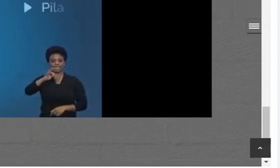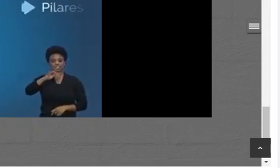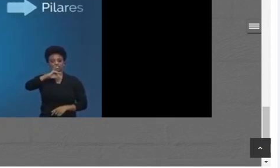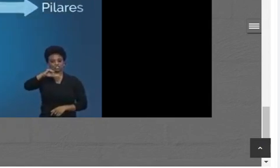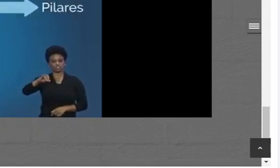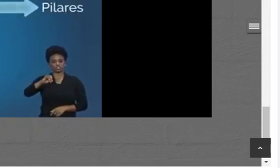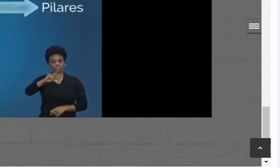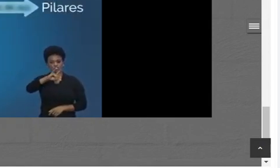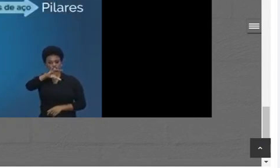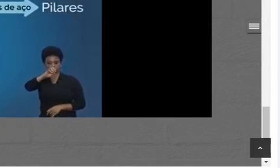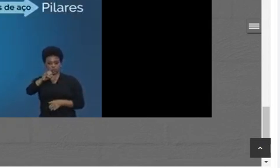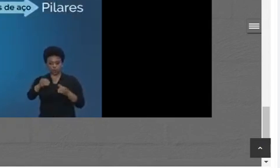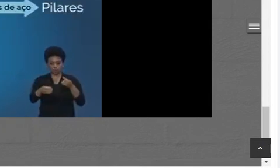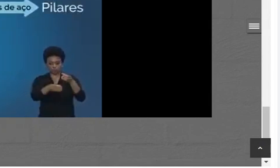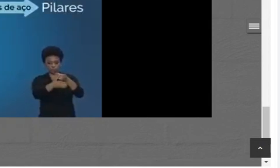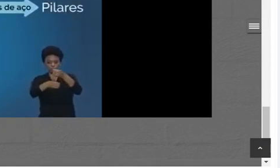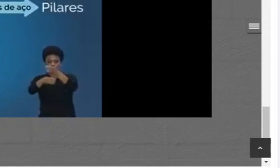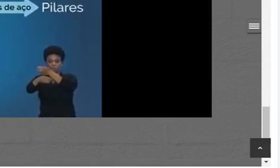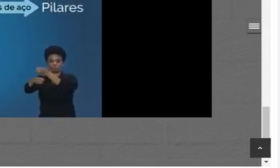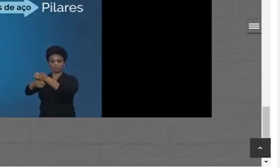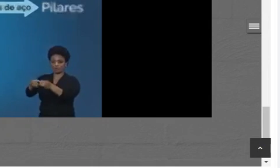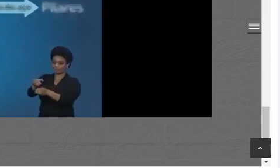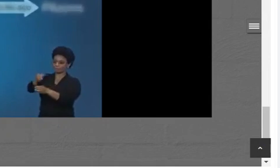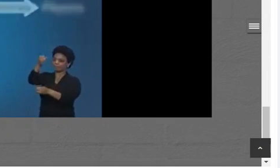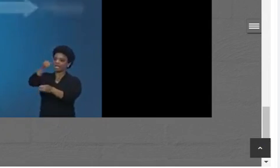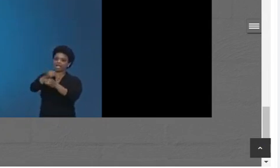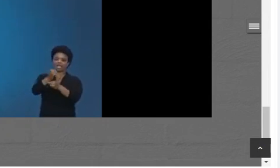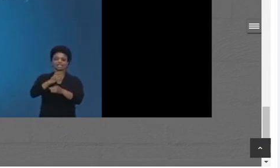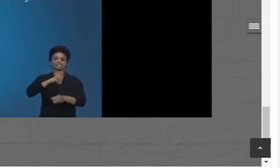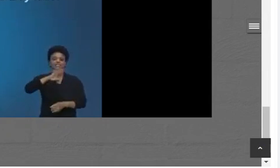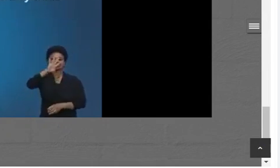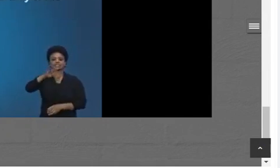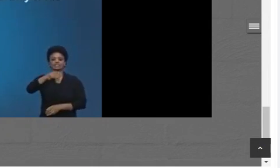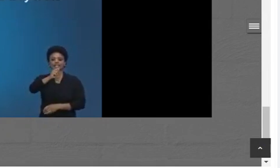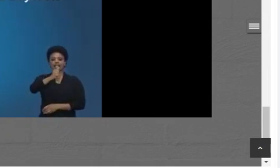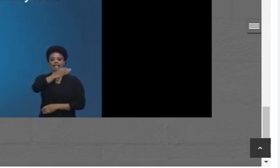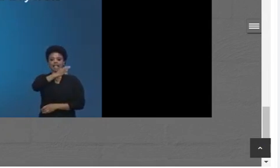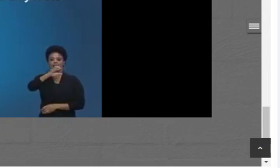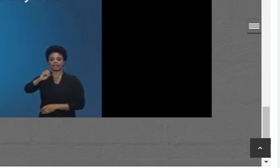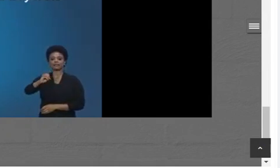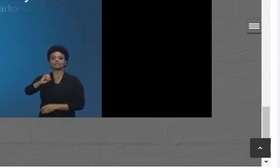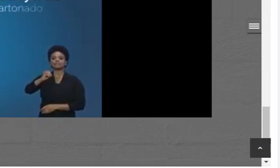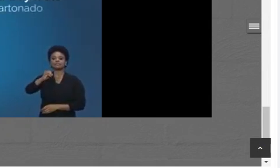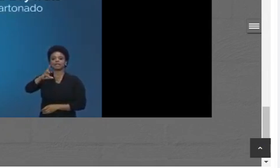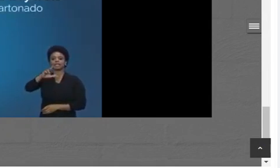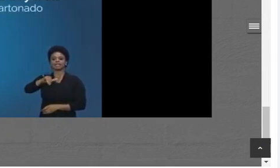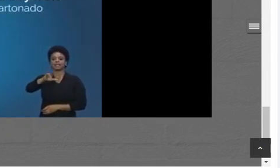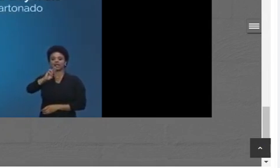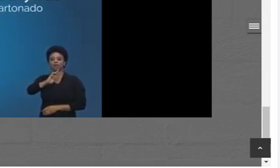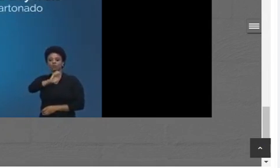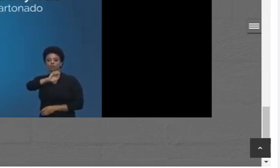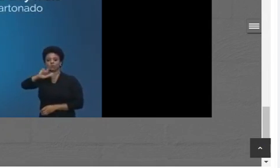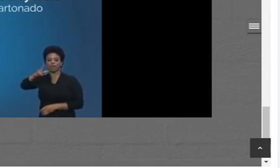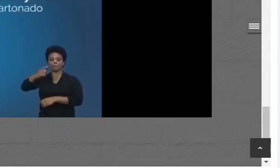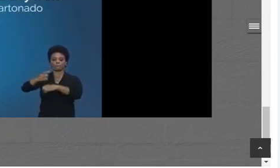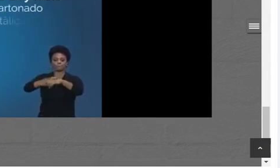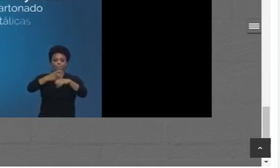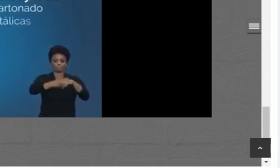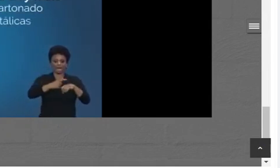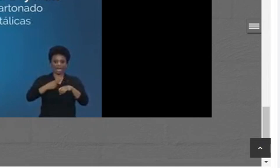blocos dos cantos se ligam aos pilares por meio de telas de aço, e o sistema drywall, com paredes de gesso